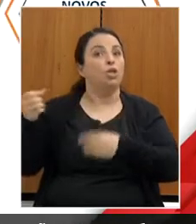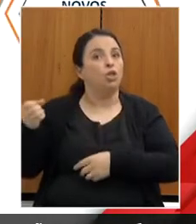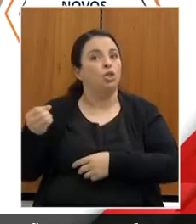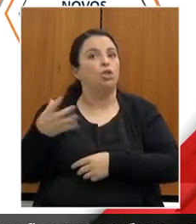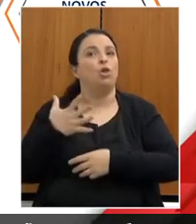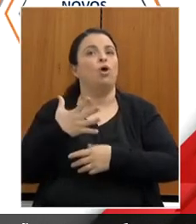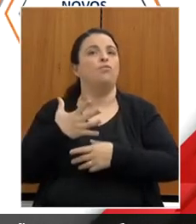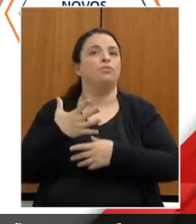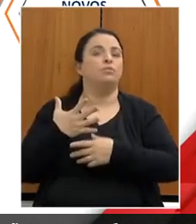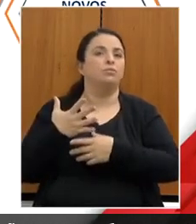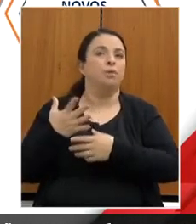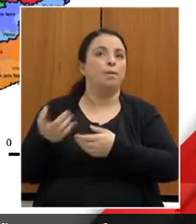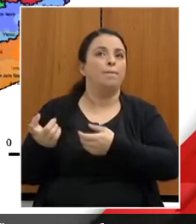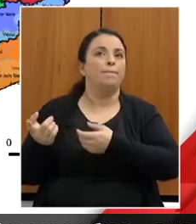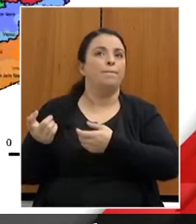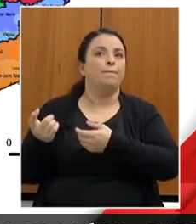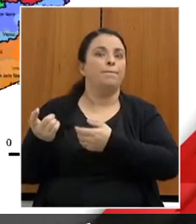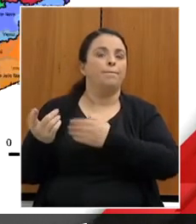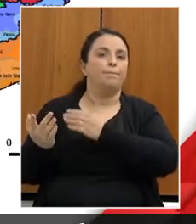Pode passar, por favor.